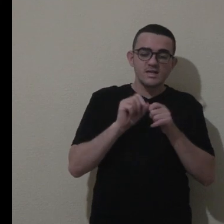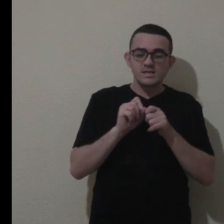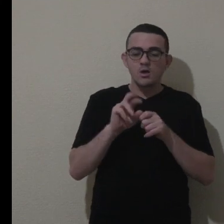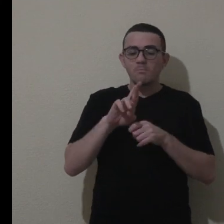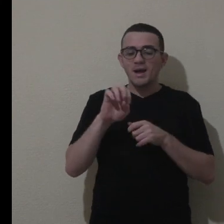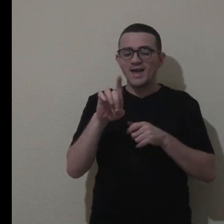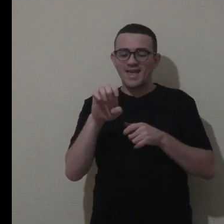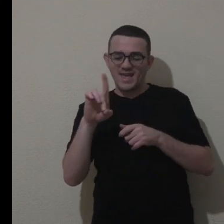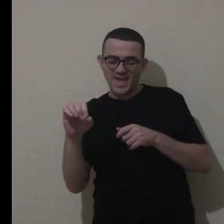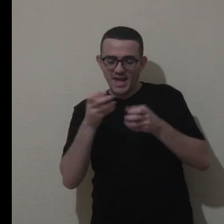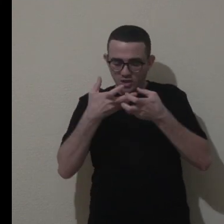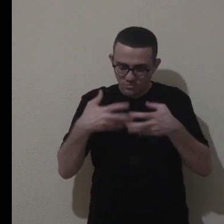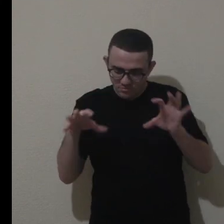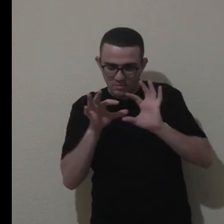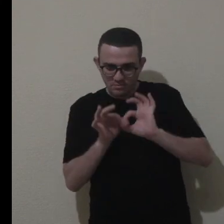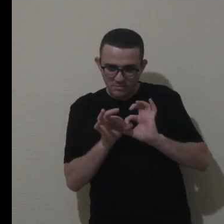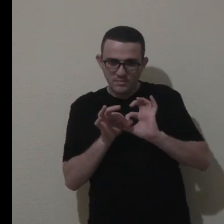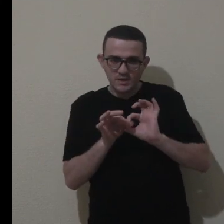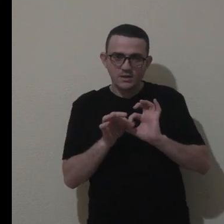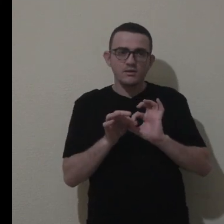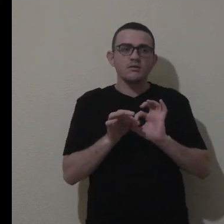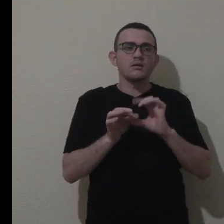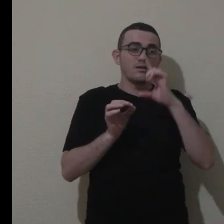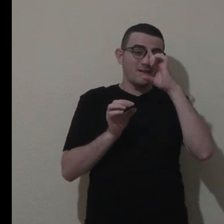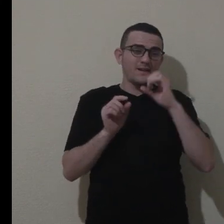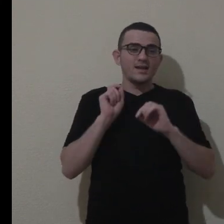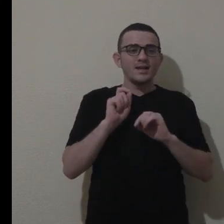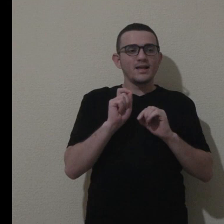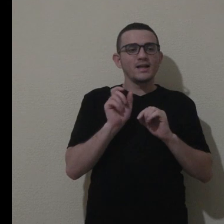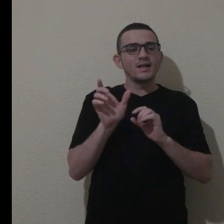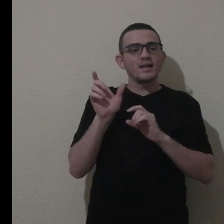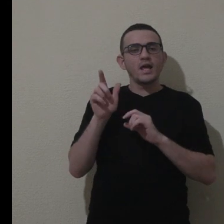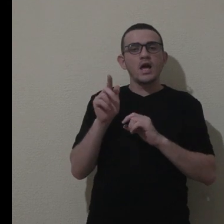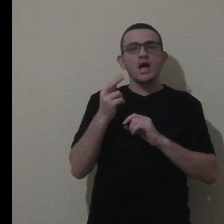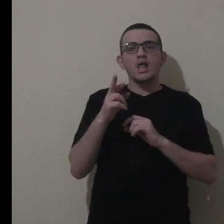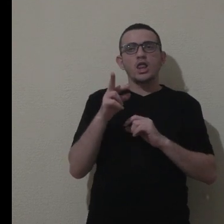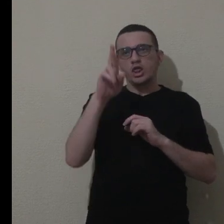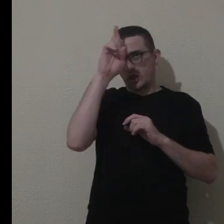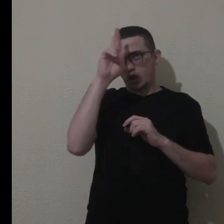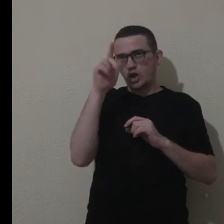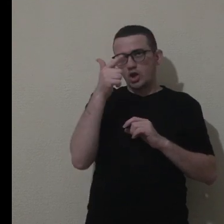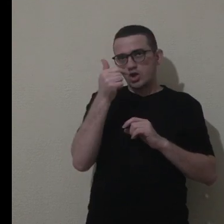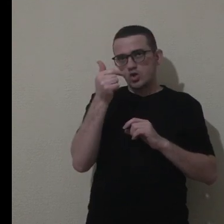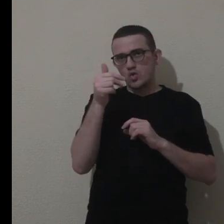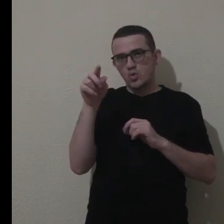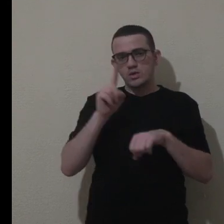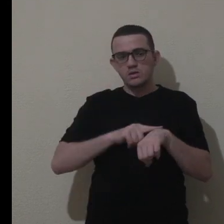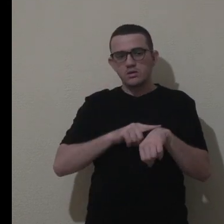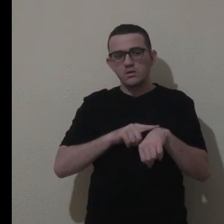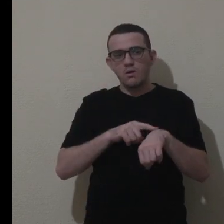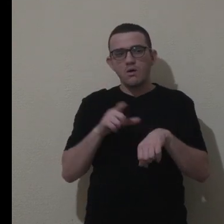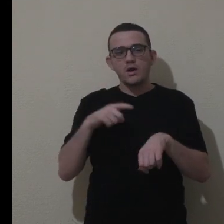algumas redes, né, funcionais. A rede atencional, né, que está aqui às 12 horas,